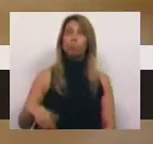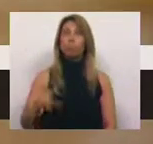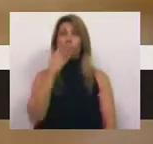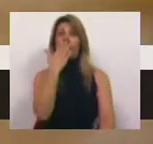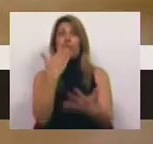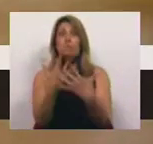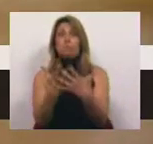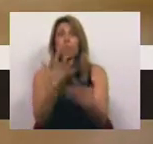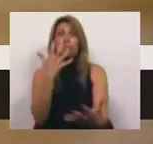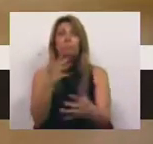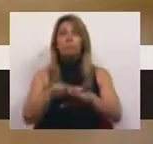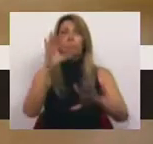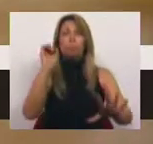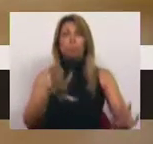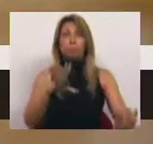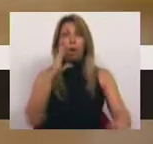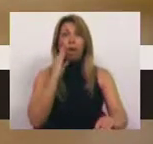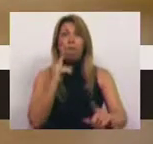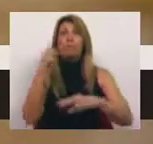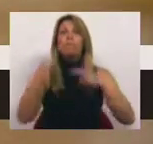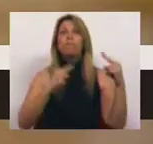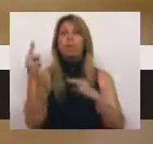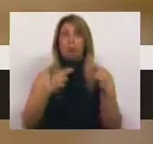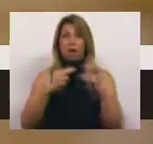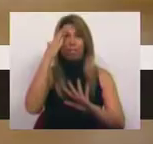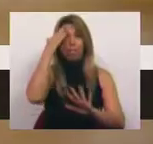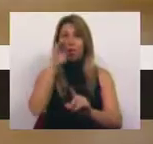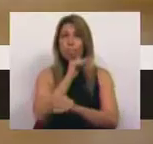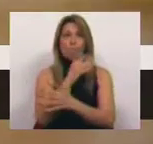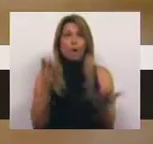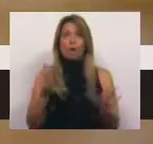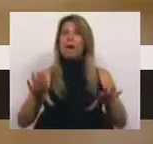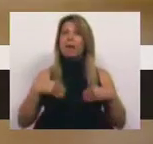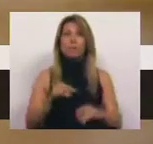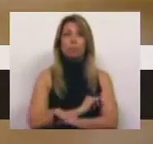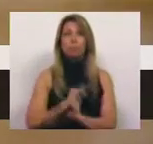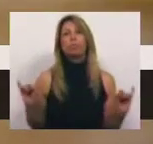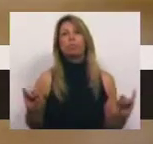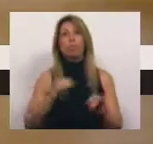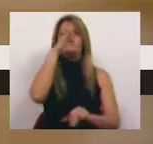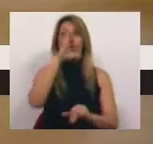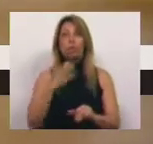fiscal, com uma imoralidade que não pode ser aceitável num Estado de Direito Democrático. A EDP,